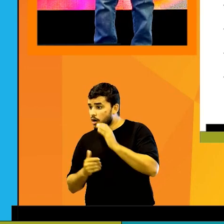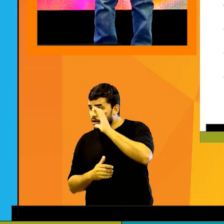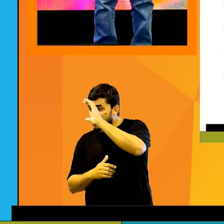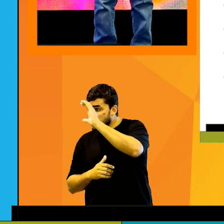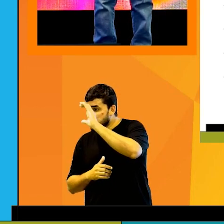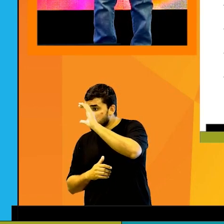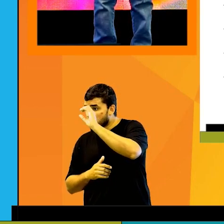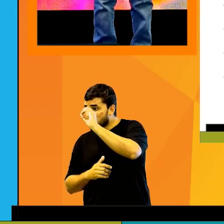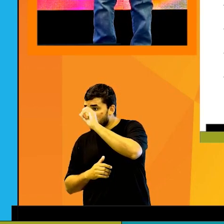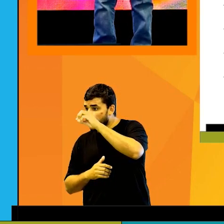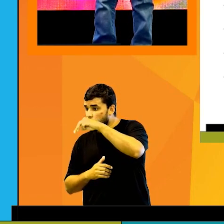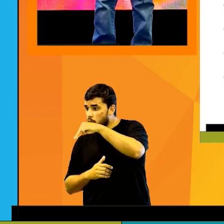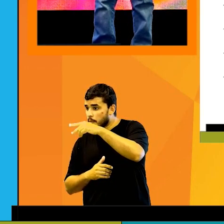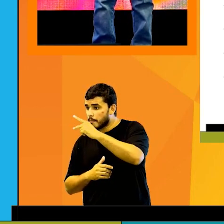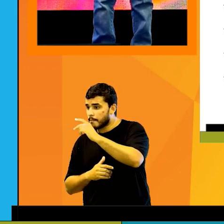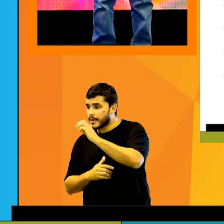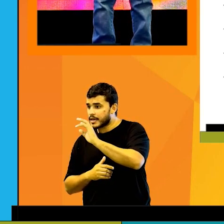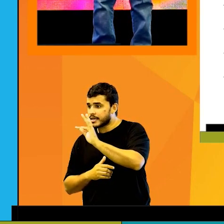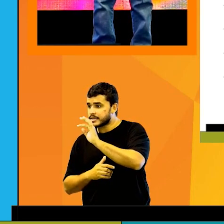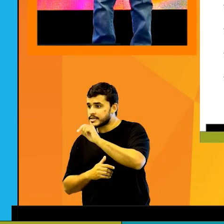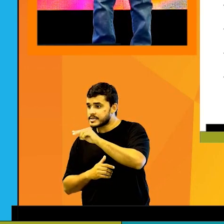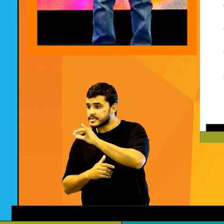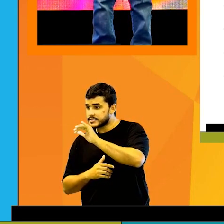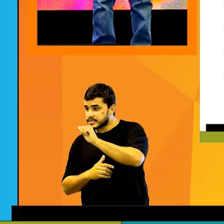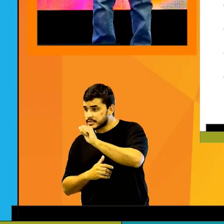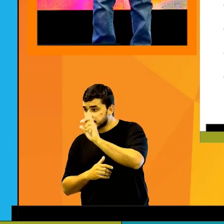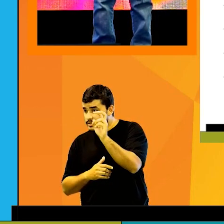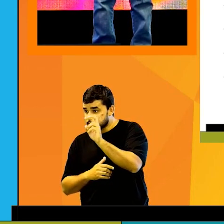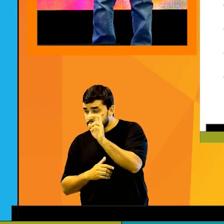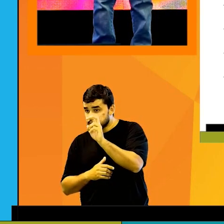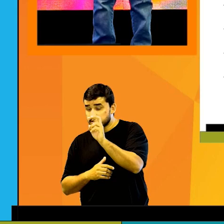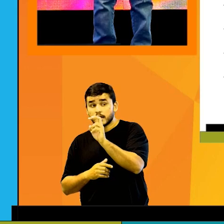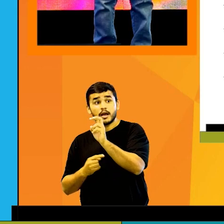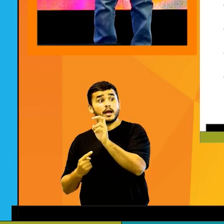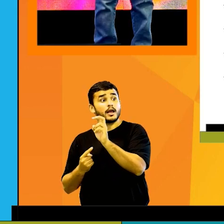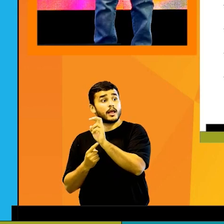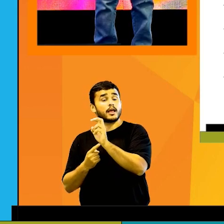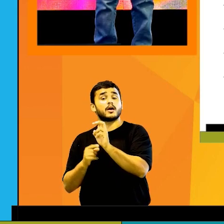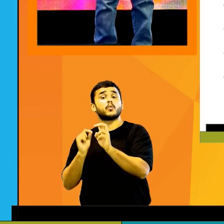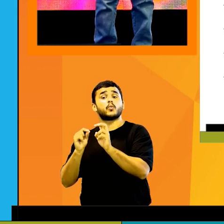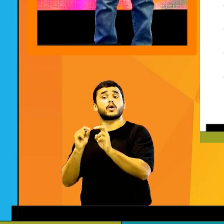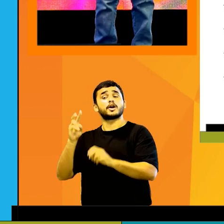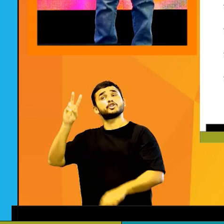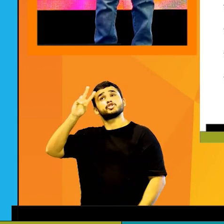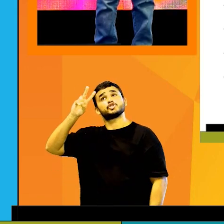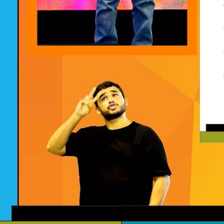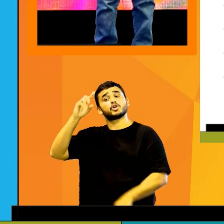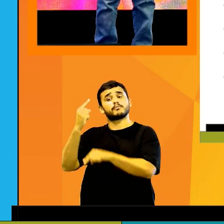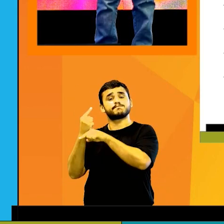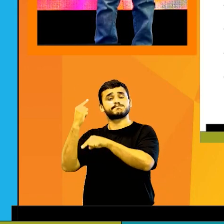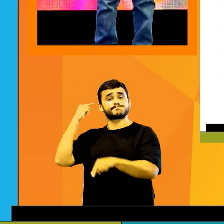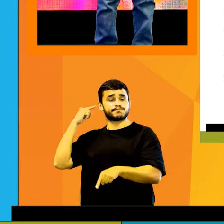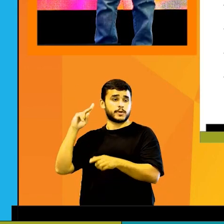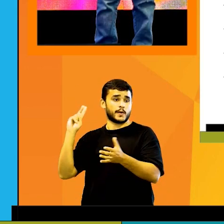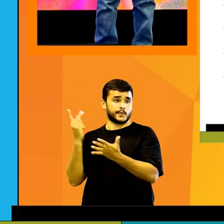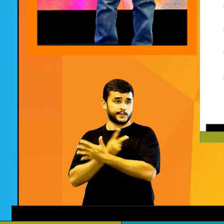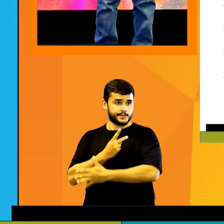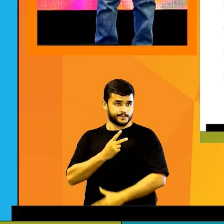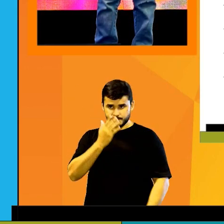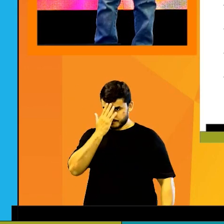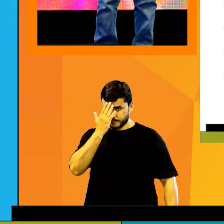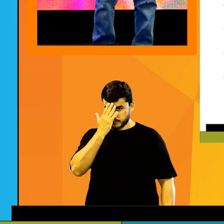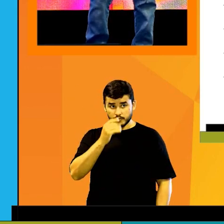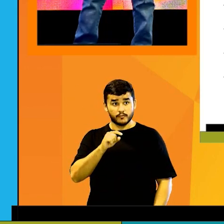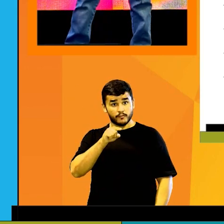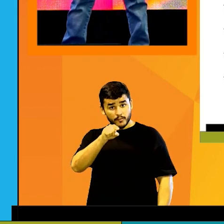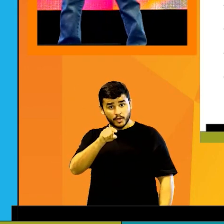aborda a competência 15? Contexto histórico. Contexto histórico, aquele texto que está lá na cabeça da